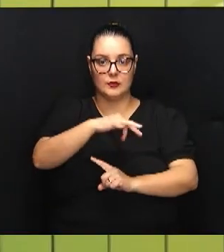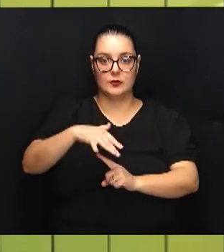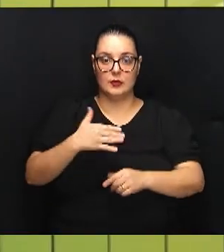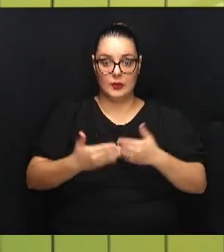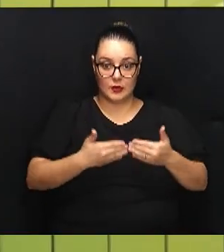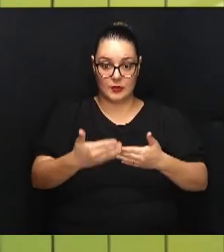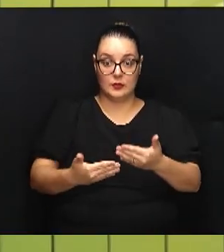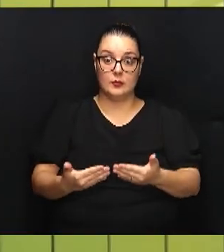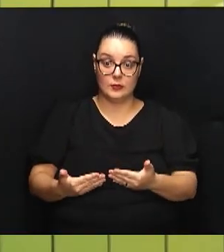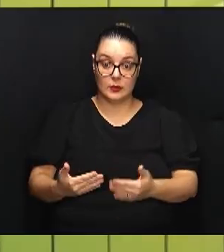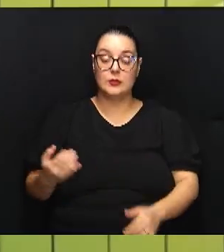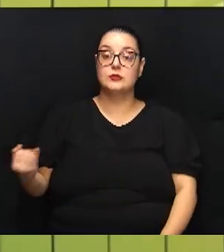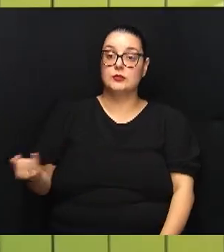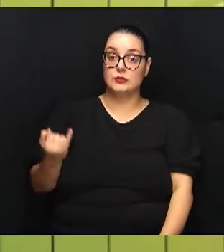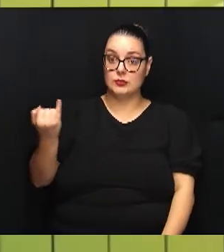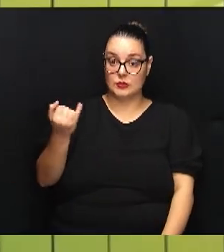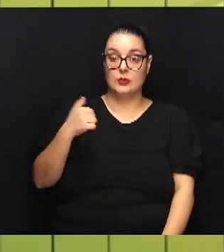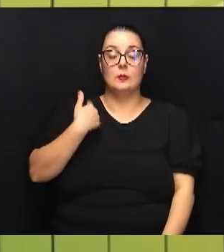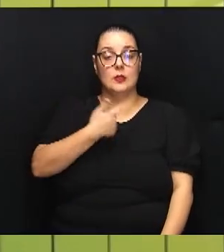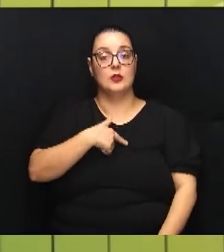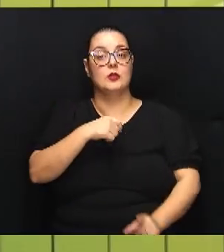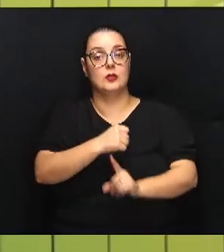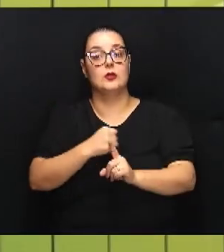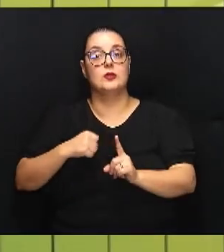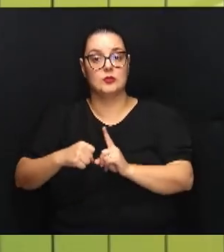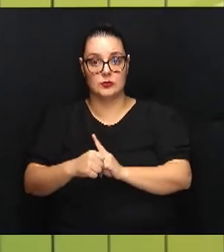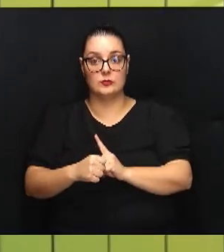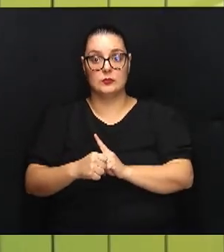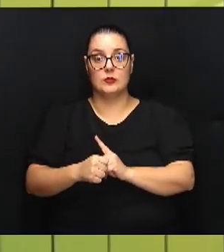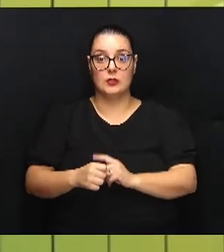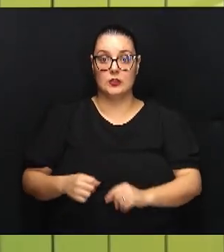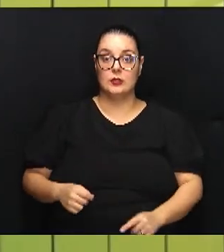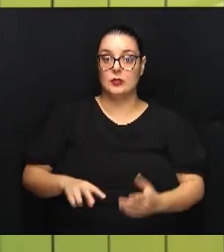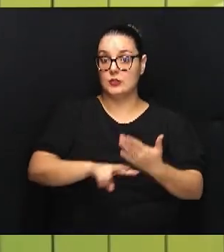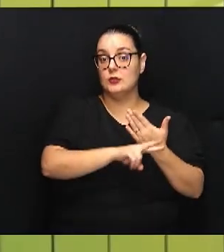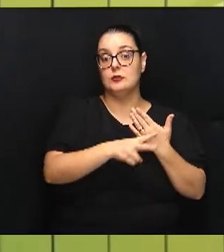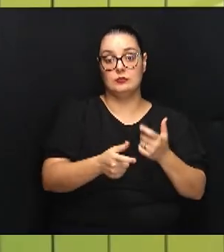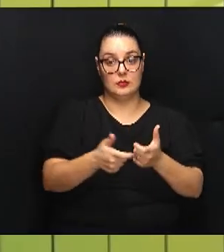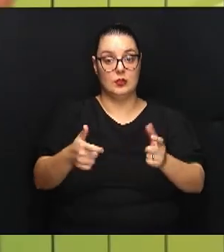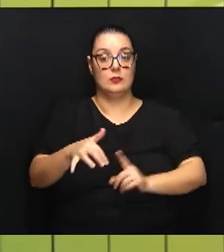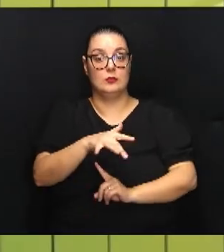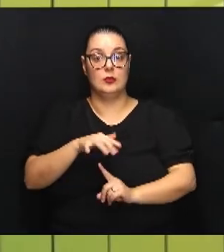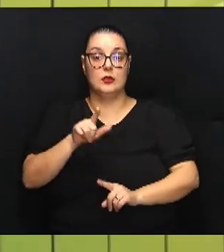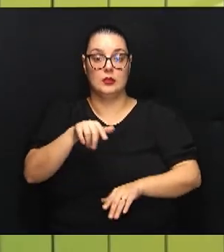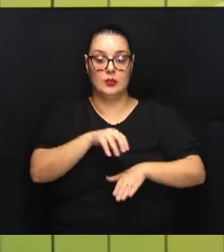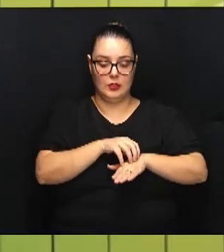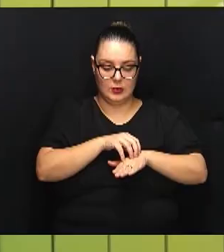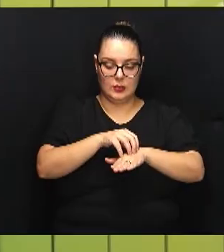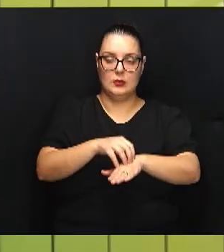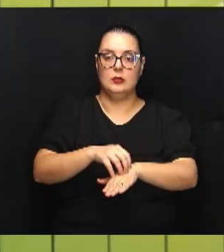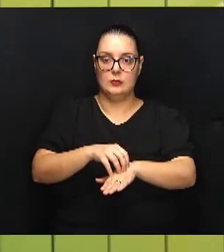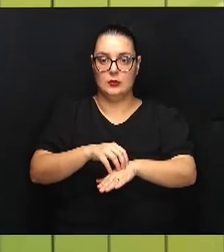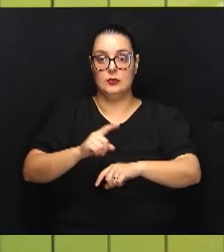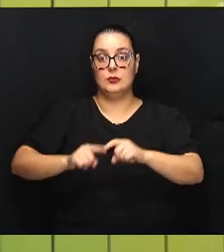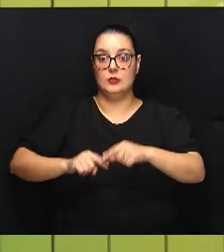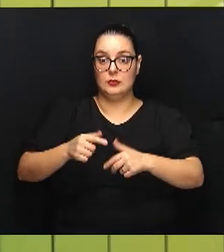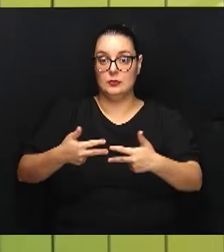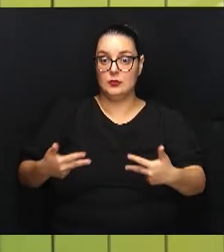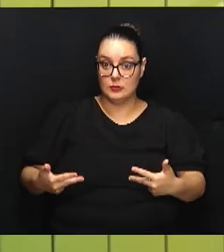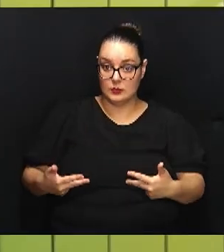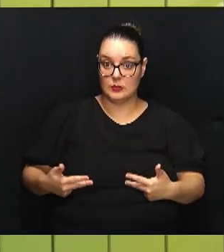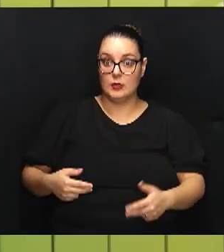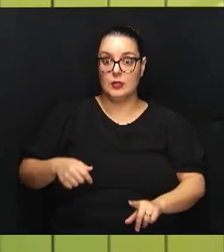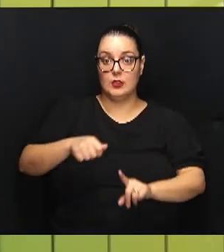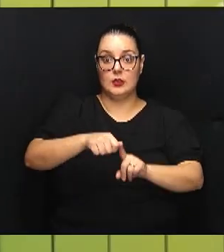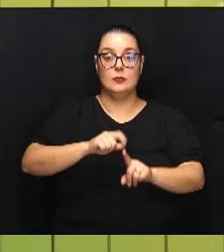No Giro Ambiental de hoje, vamos falar de um procedimento super importante para a nossa sociedade e de extremo impacto ambiental, que é o transporte